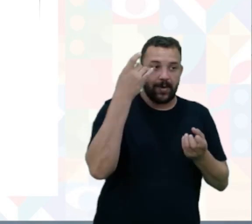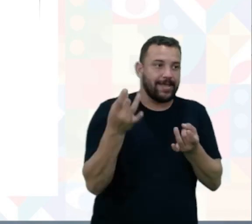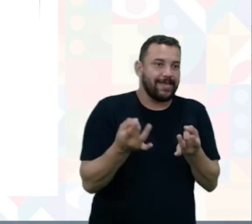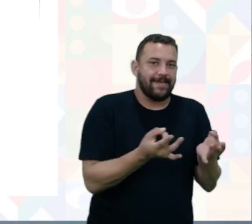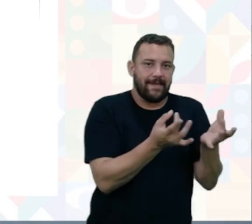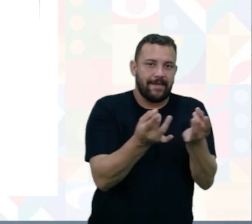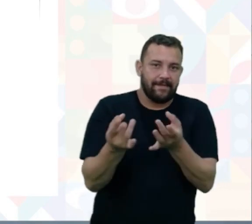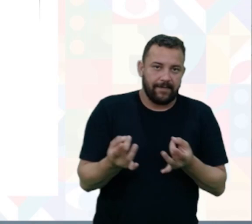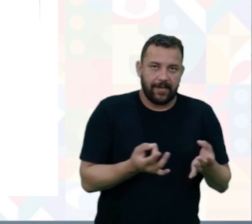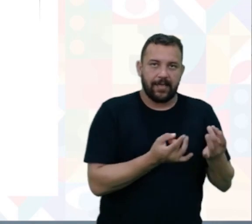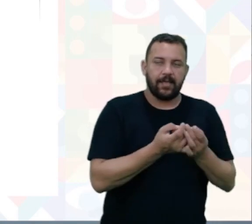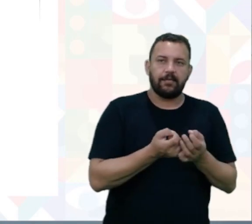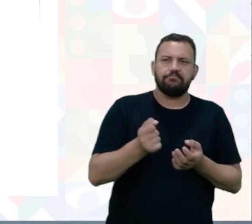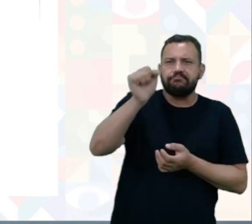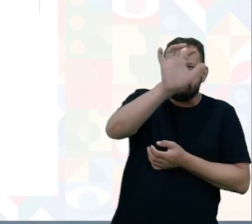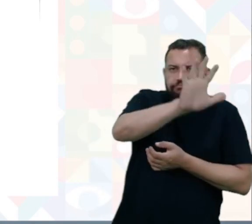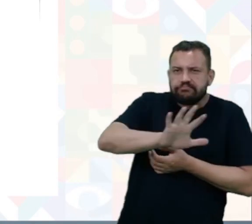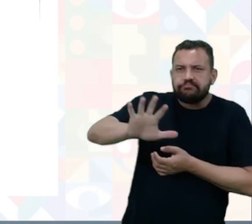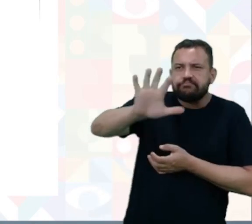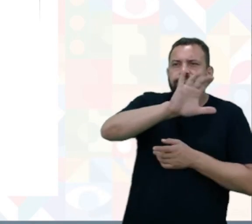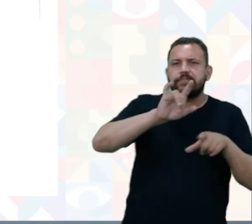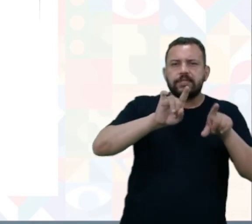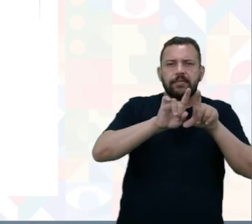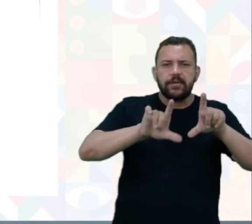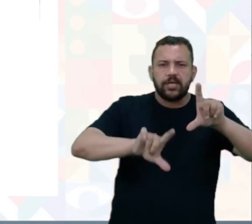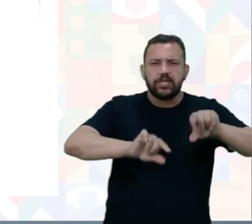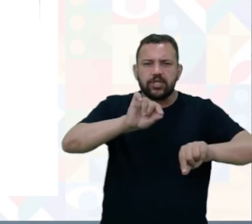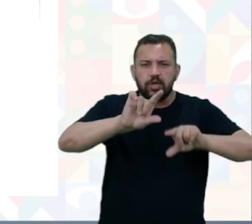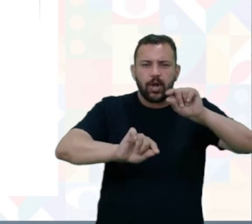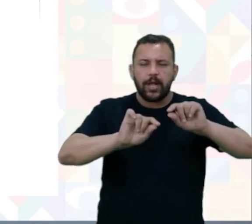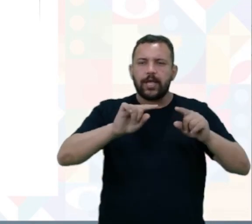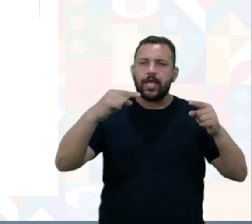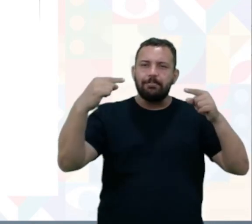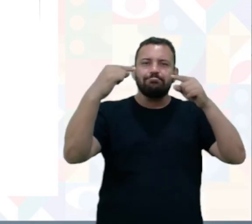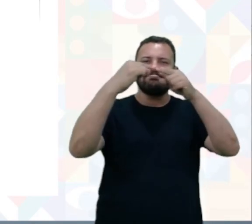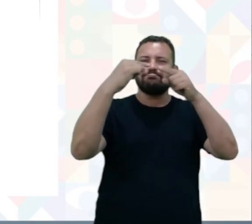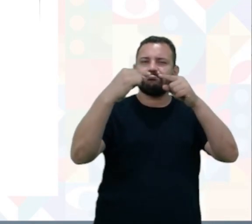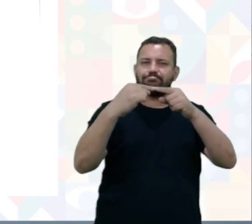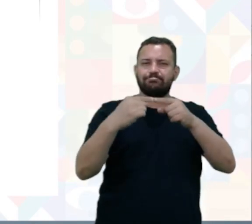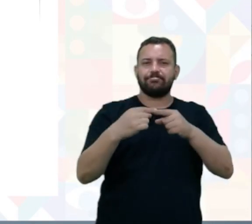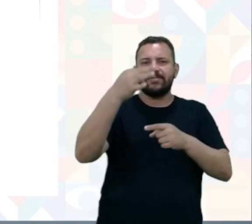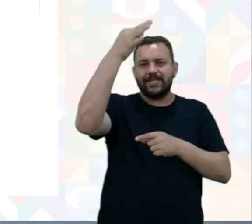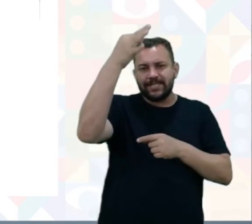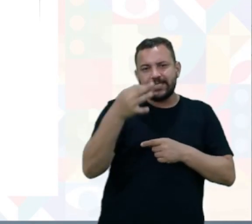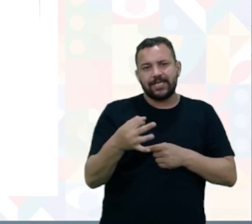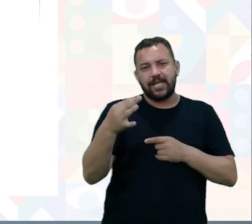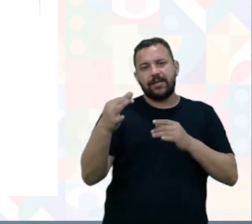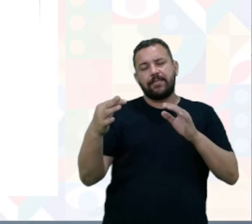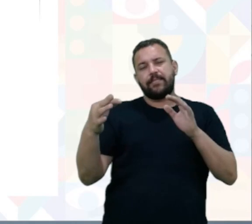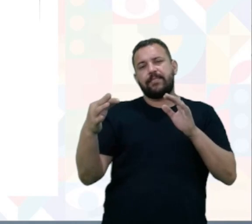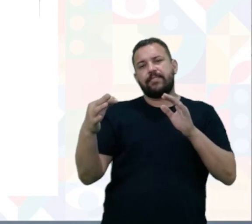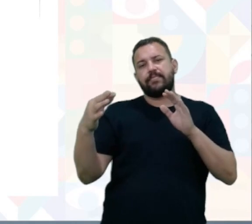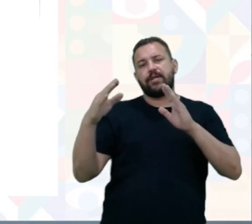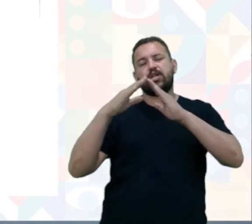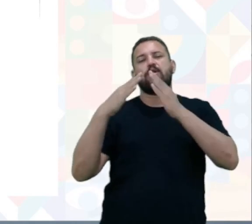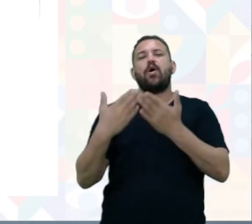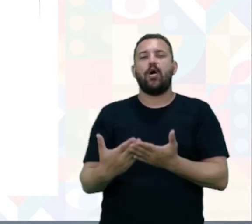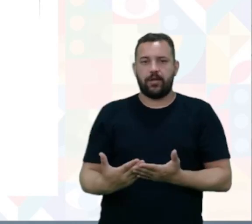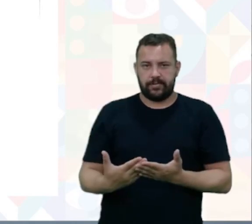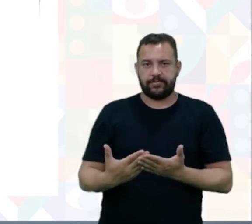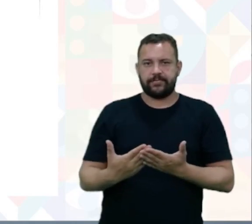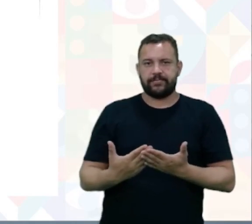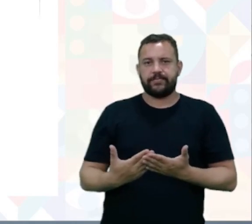fornecedores disponíveis e a escolha dos que melhor se adequam à necessidade da escola. Então, é